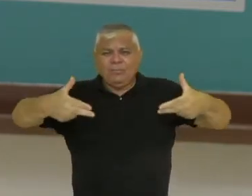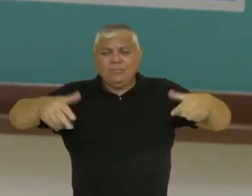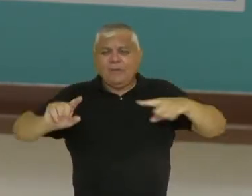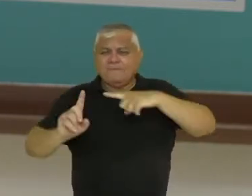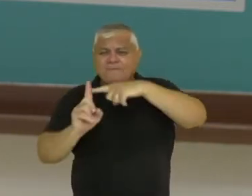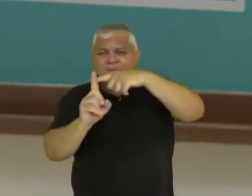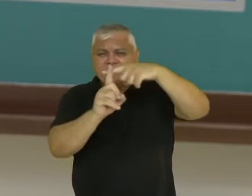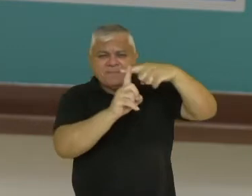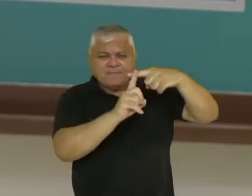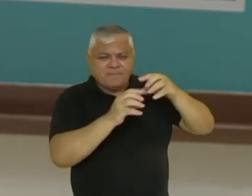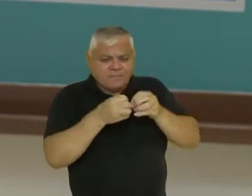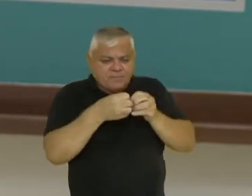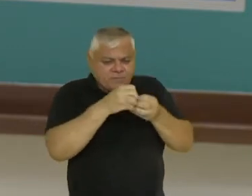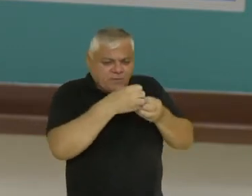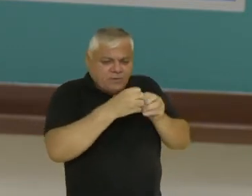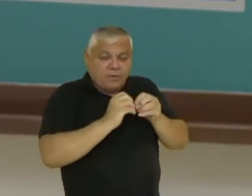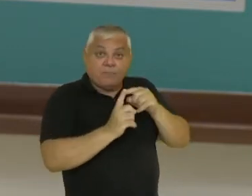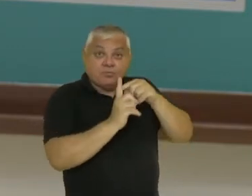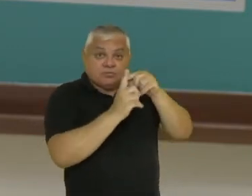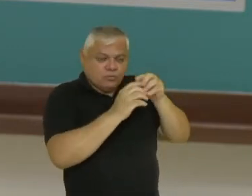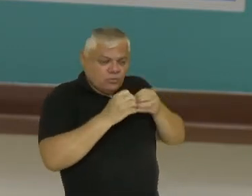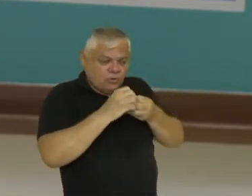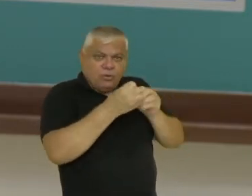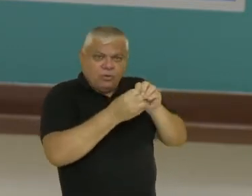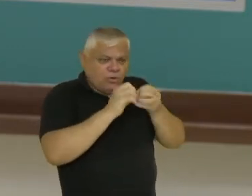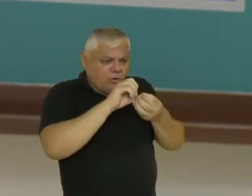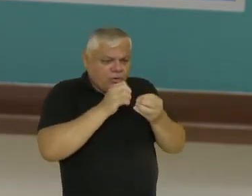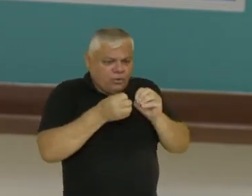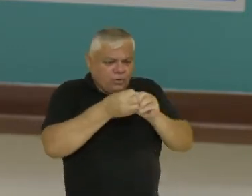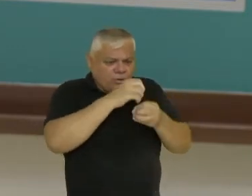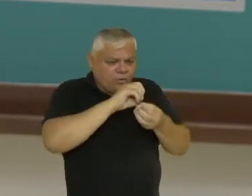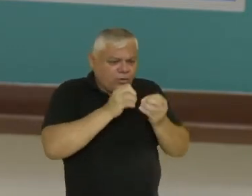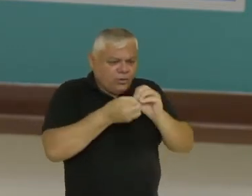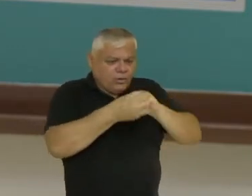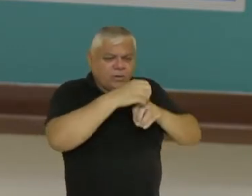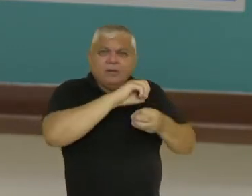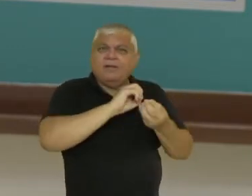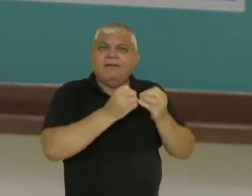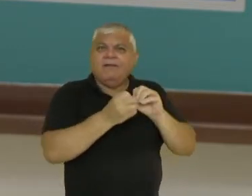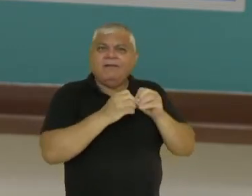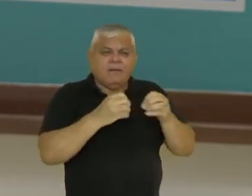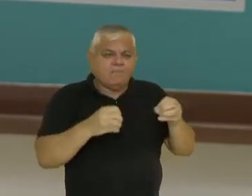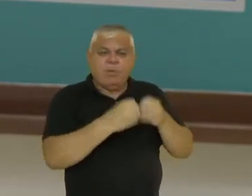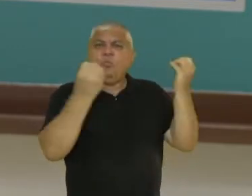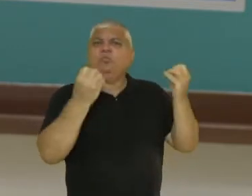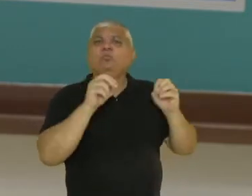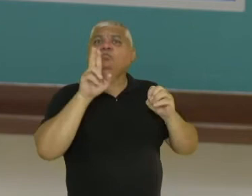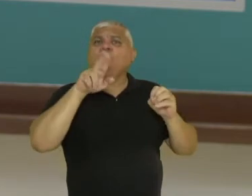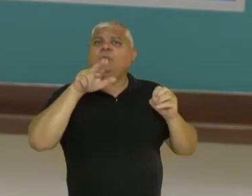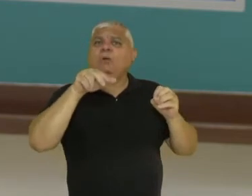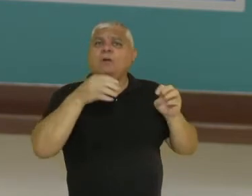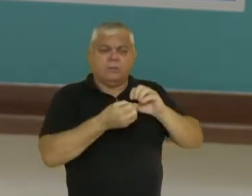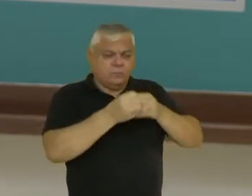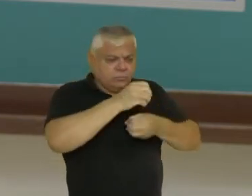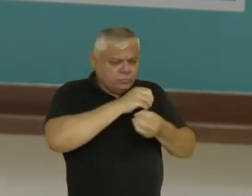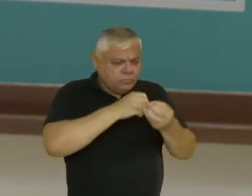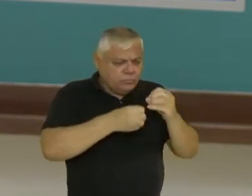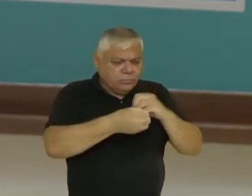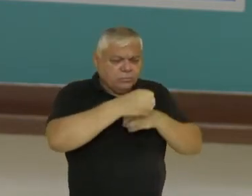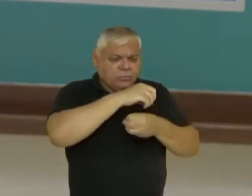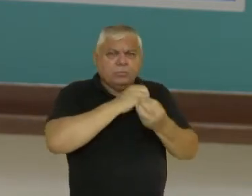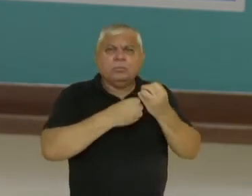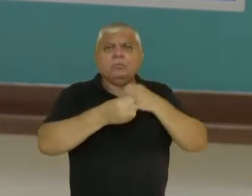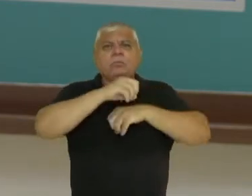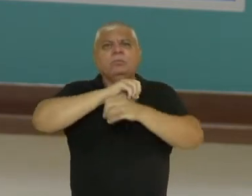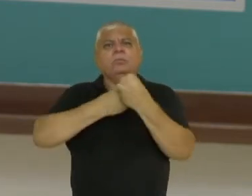positivo, bem juntinhos uns dos outros, como que eles não se atraem tanto assim ao ponto, né, de se chocarem e deixarem de existir? Porque